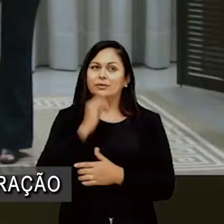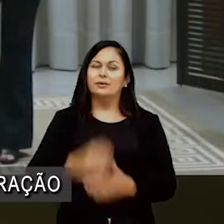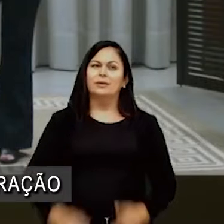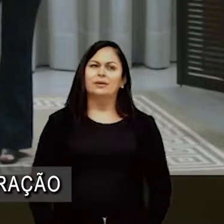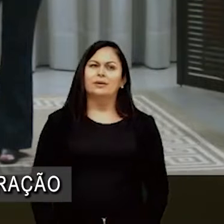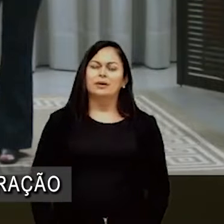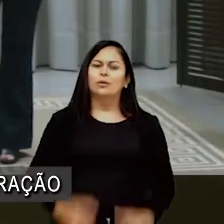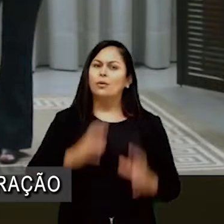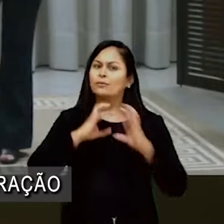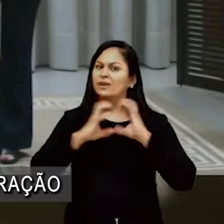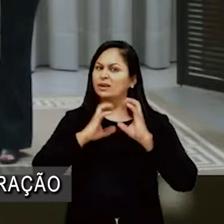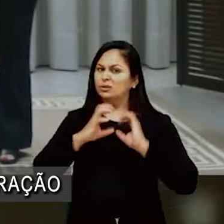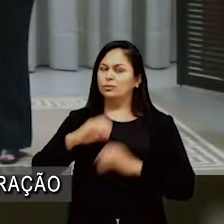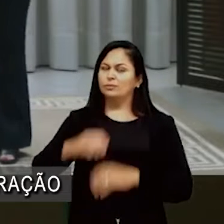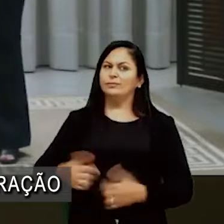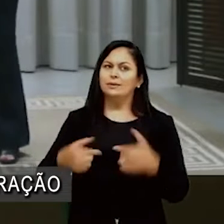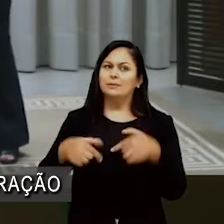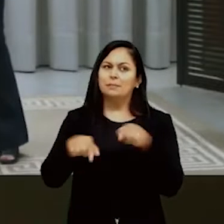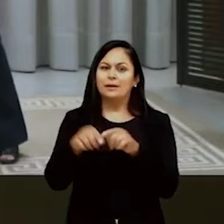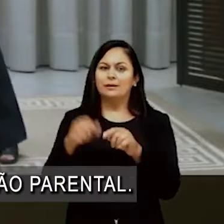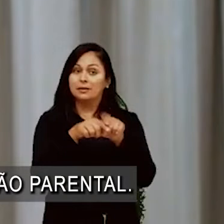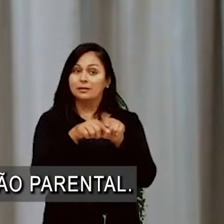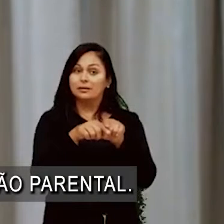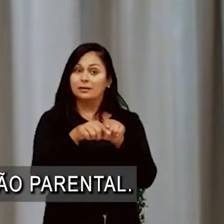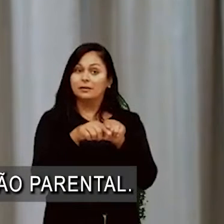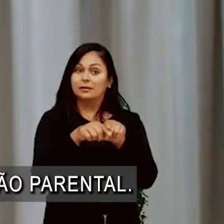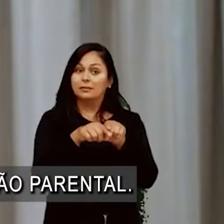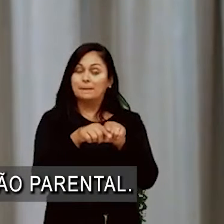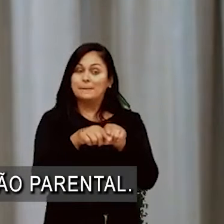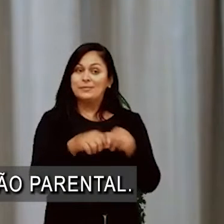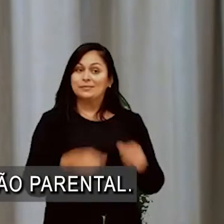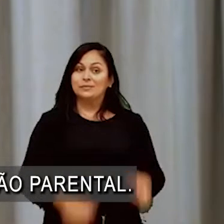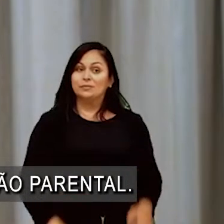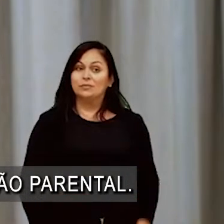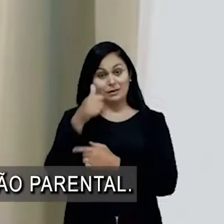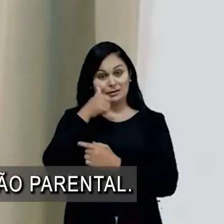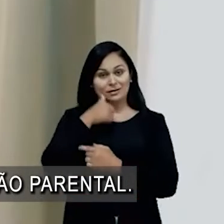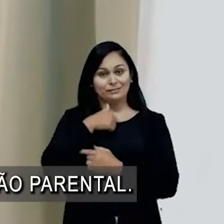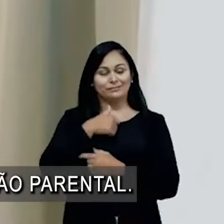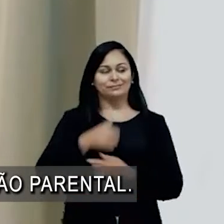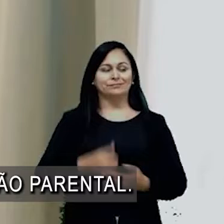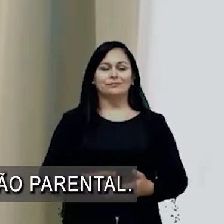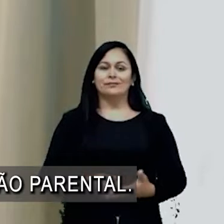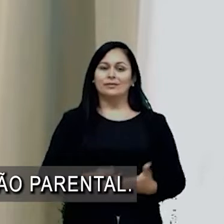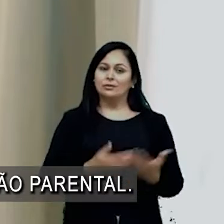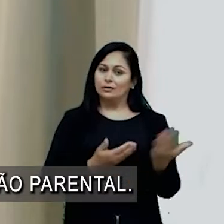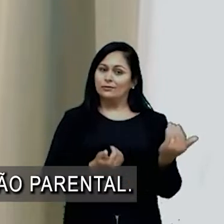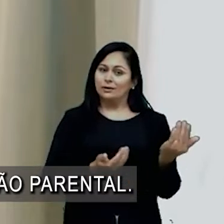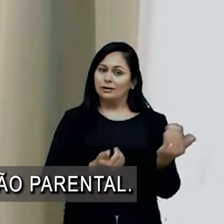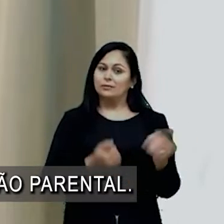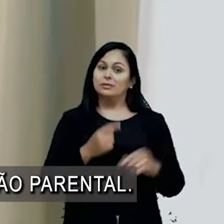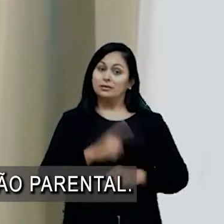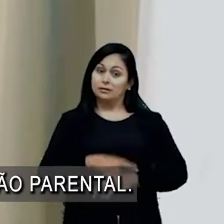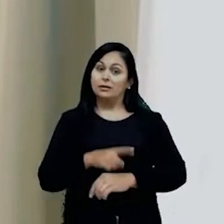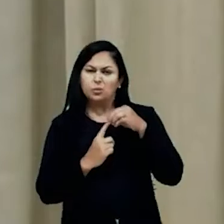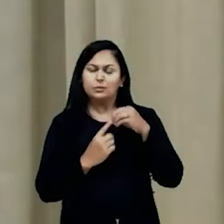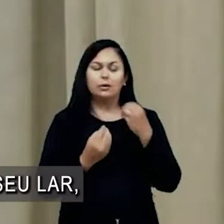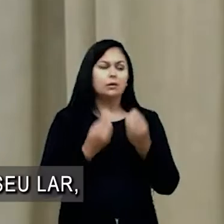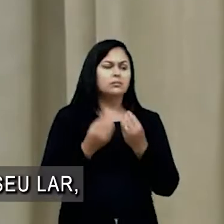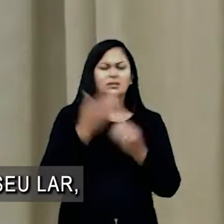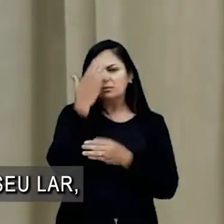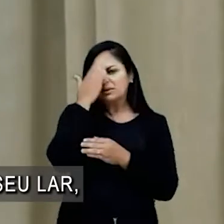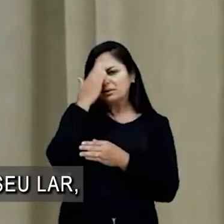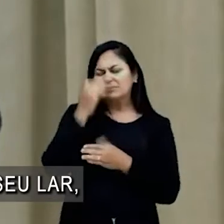informação a casais em situação de separação, para que conheçam, identifiquem e evitem as práticas de alienação parental.